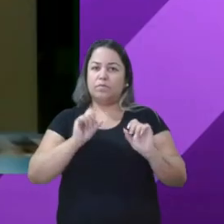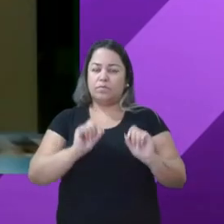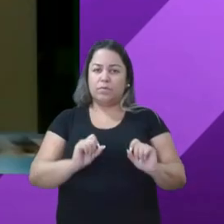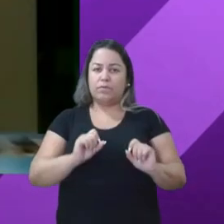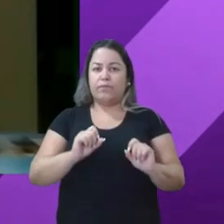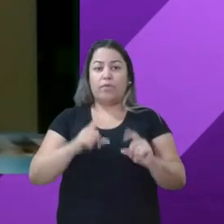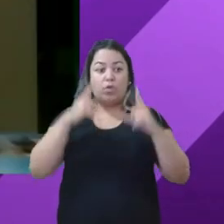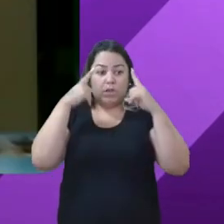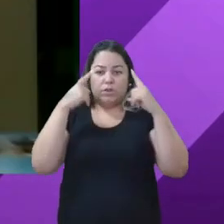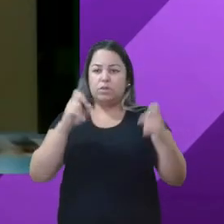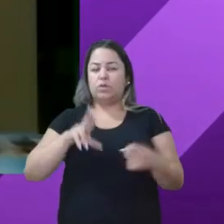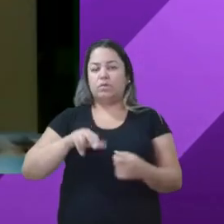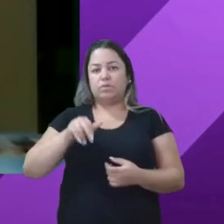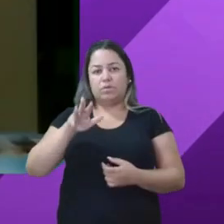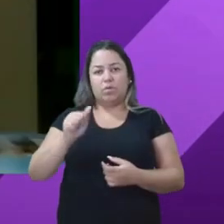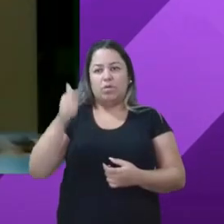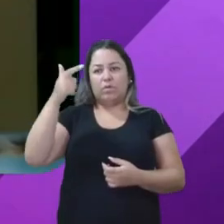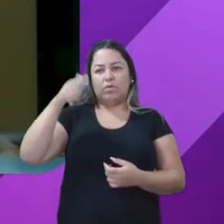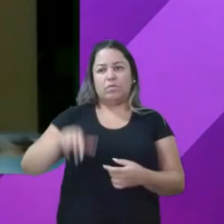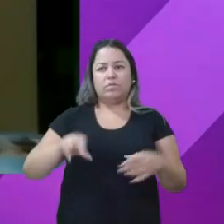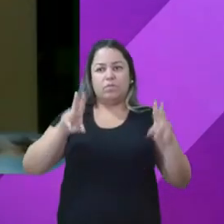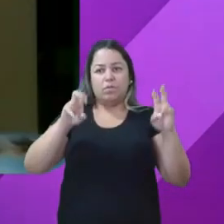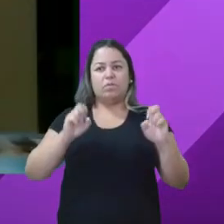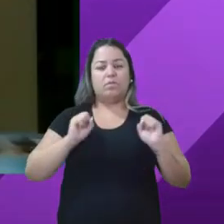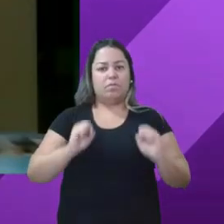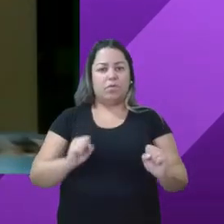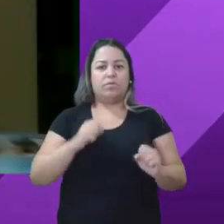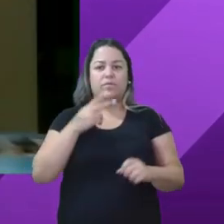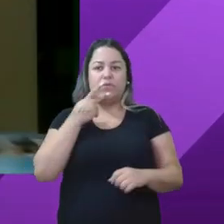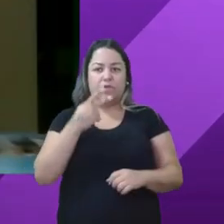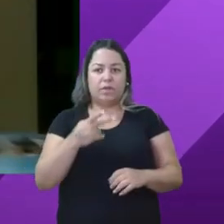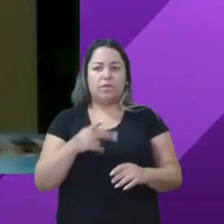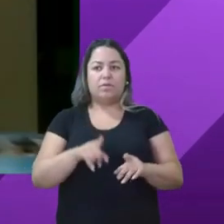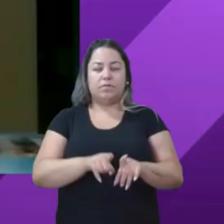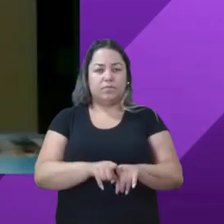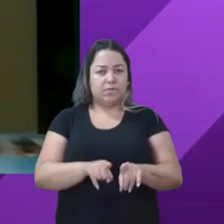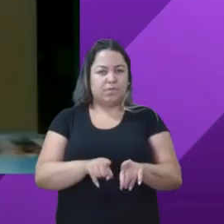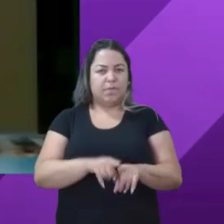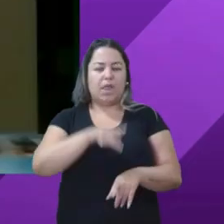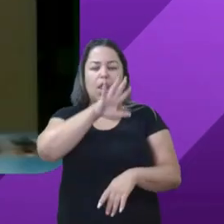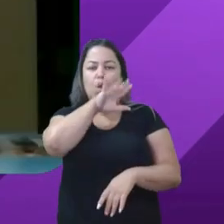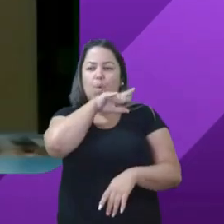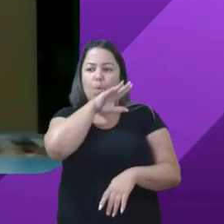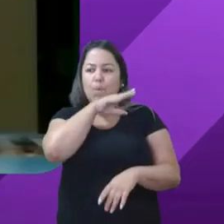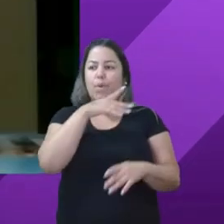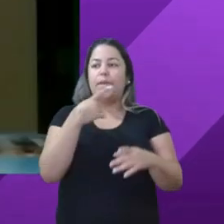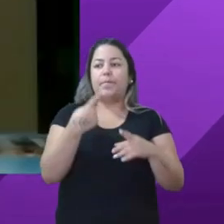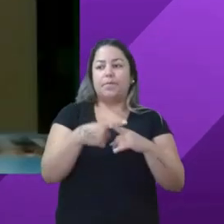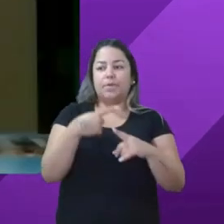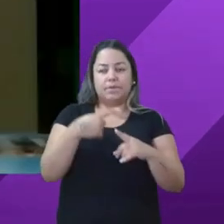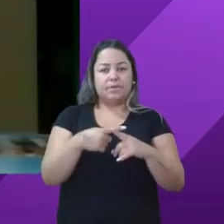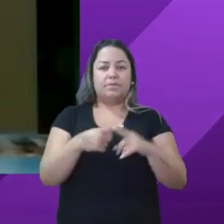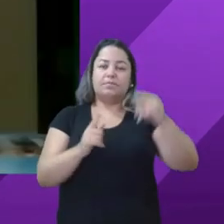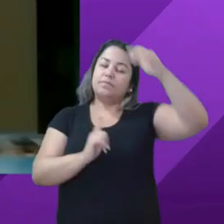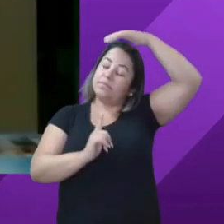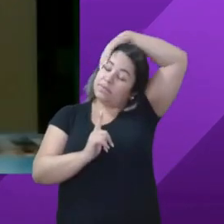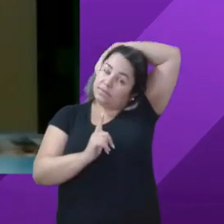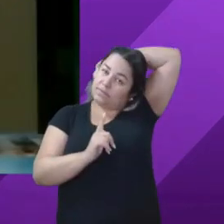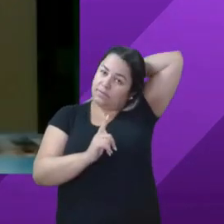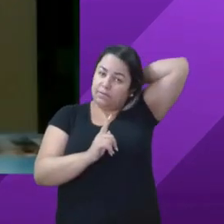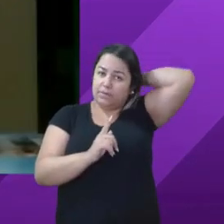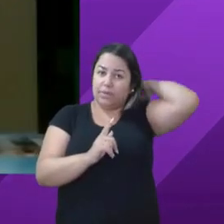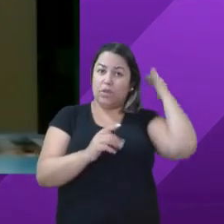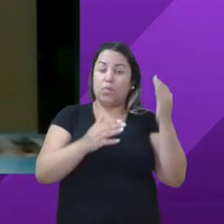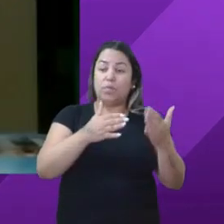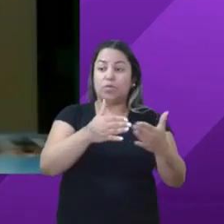Né? Esse é outro tema que, num outro momento, a gente pode tratar. É muito ruim, porque existe aí um apelo,